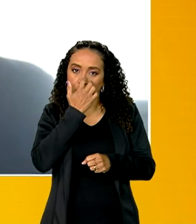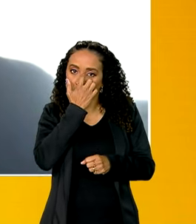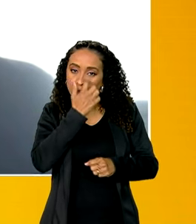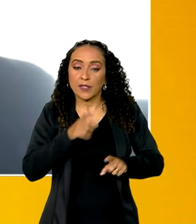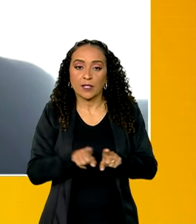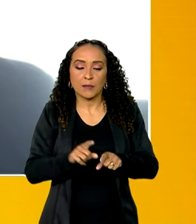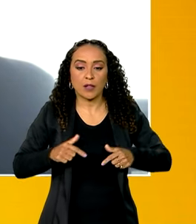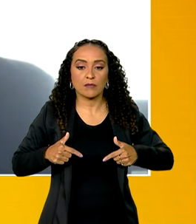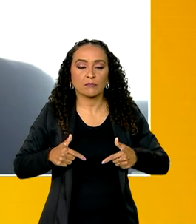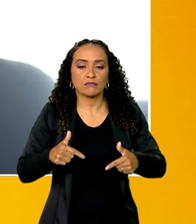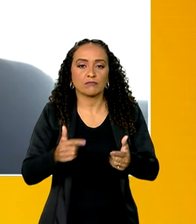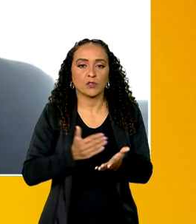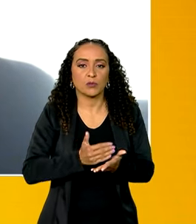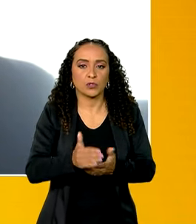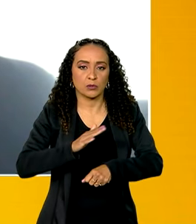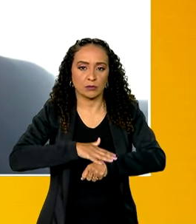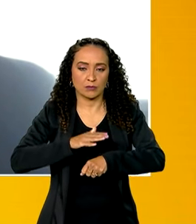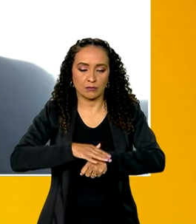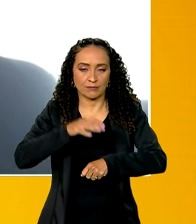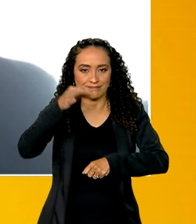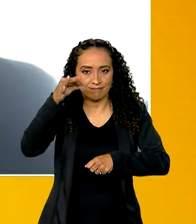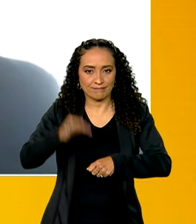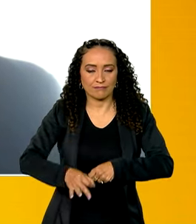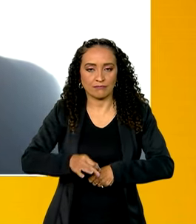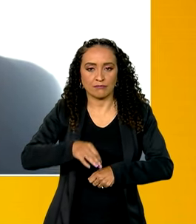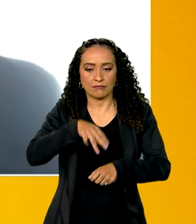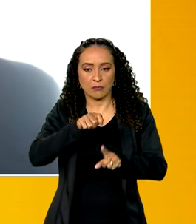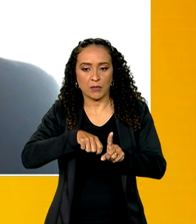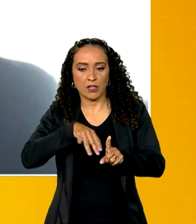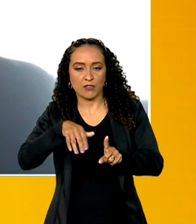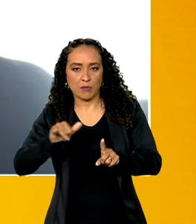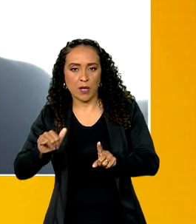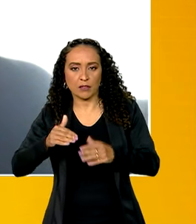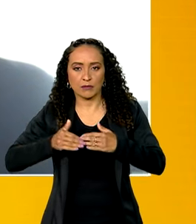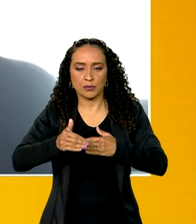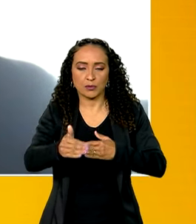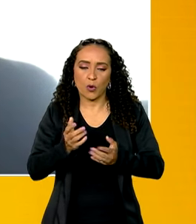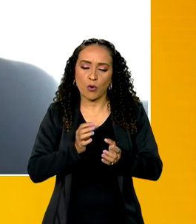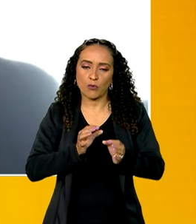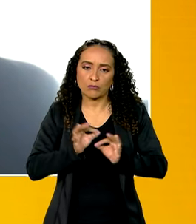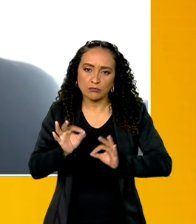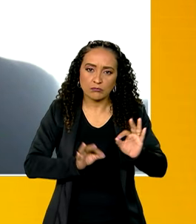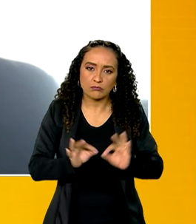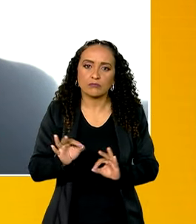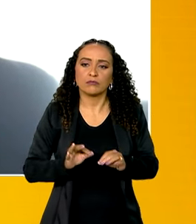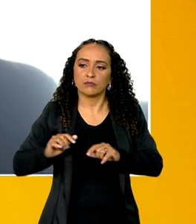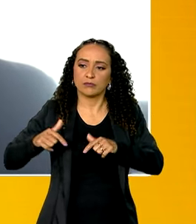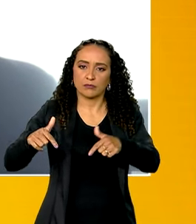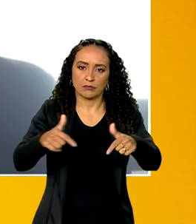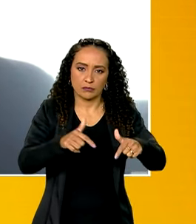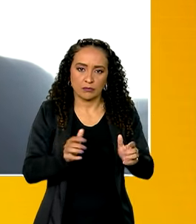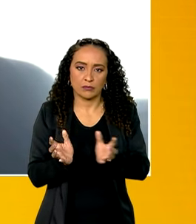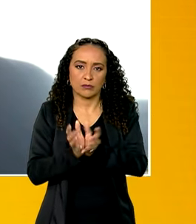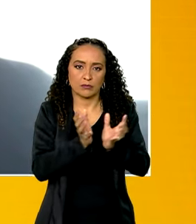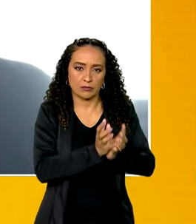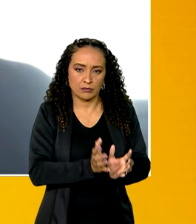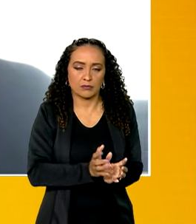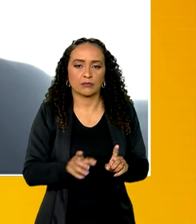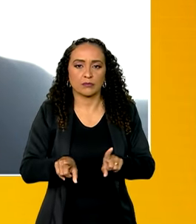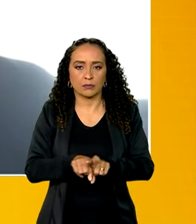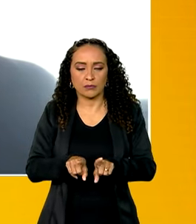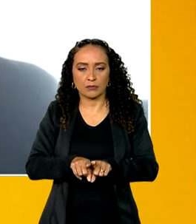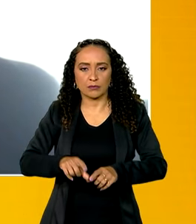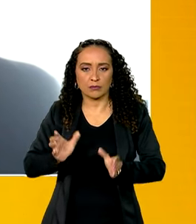dos trabalhos em março. A partir daí, a gente conseguiu organizar melhor os trabalhos das equipes, né, das forças de